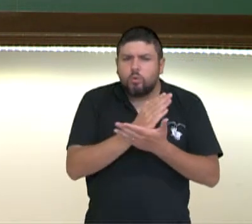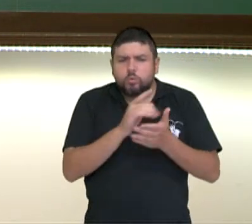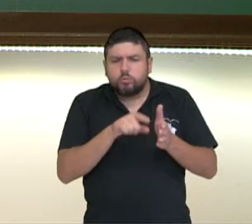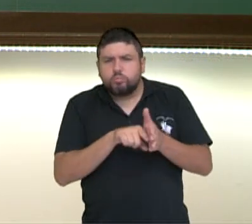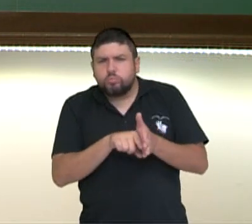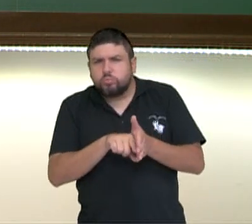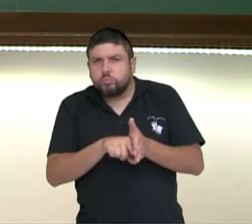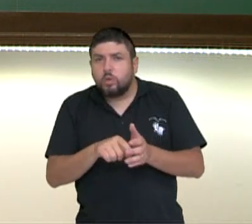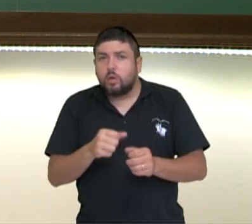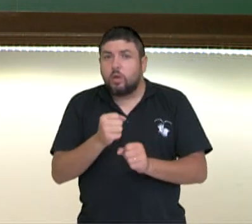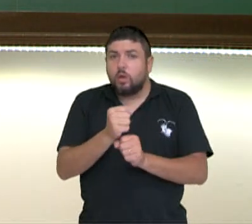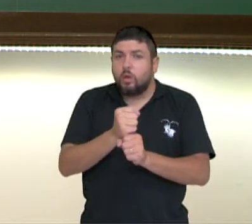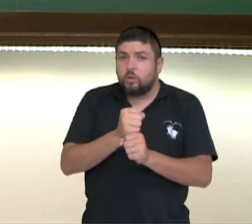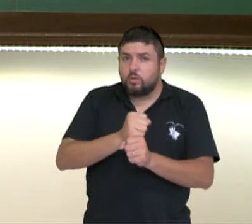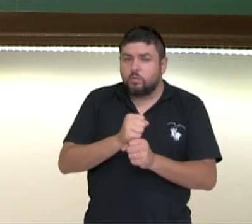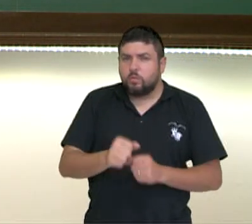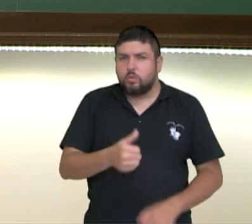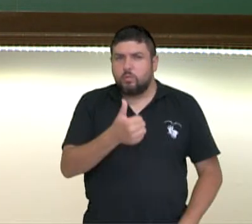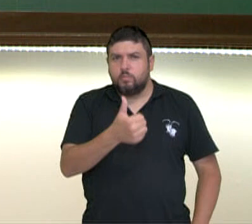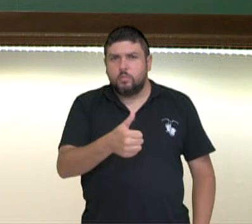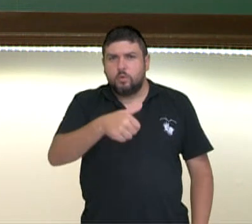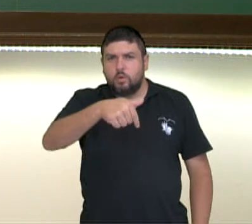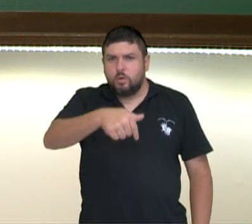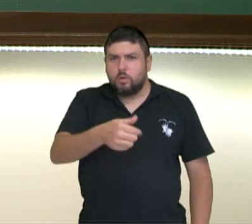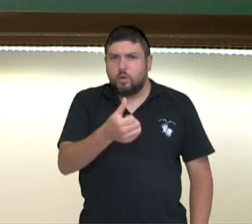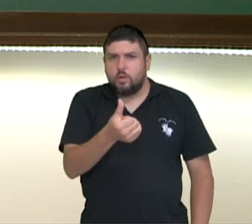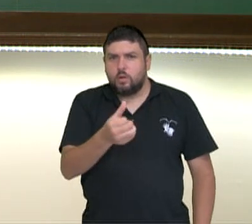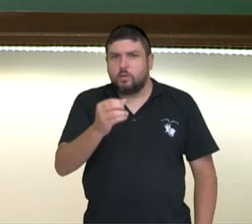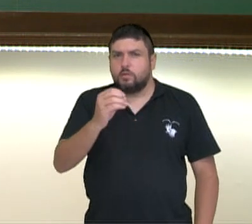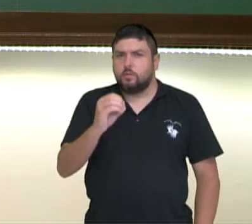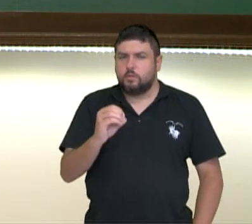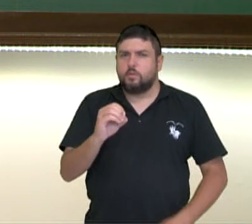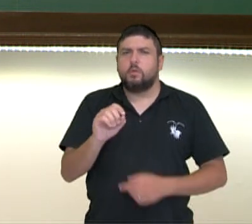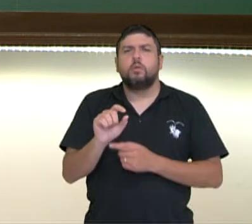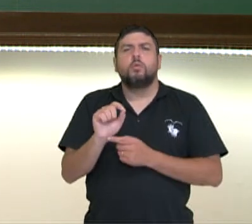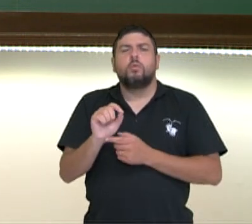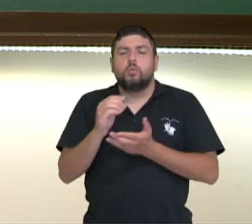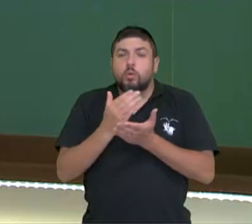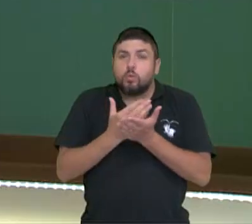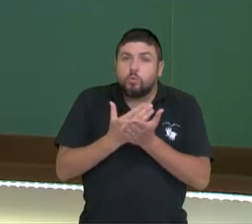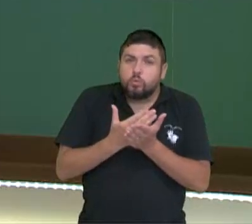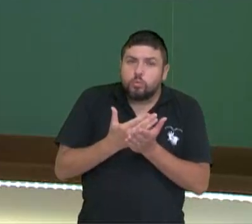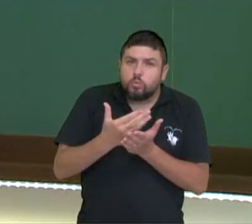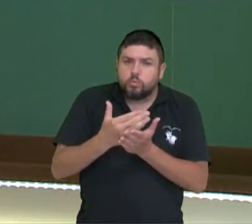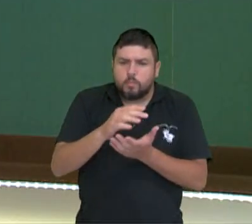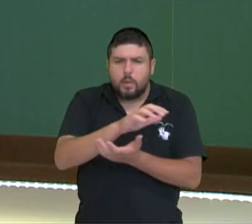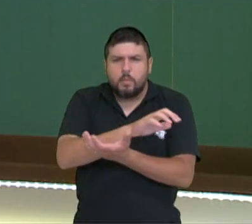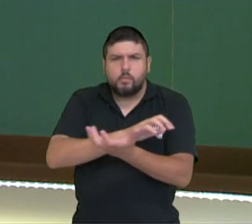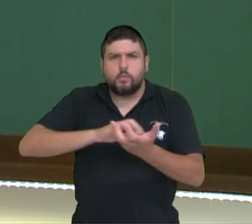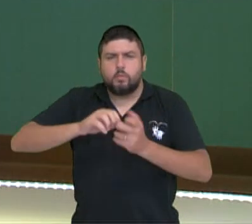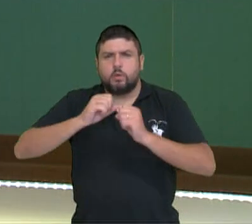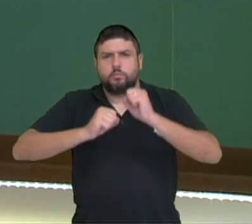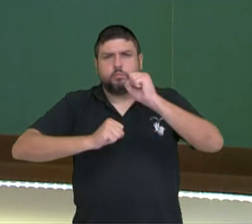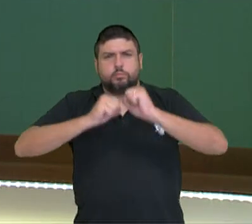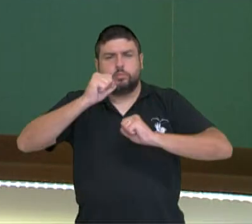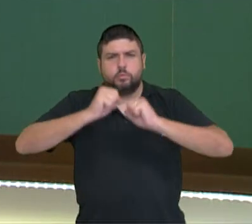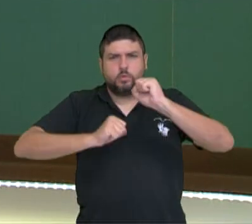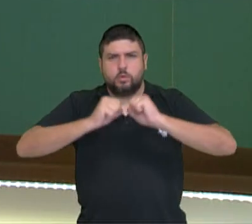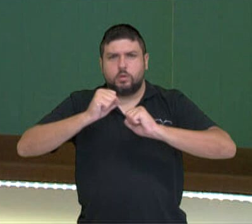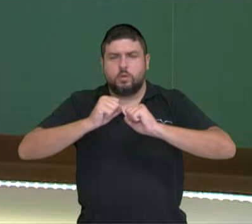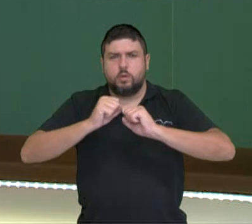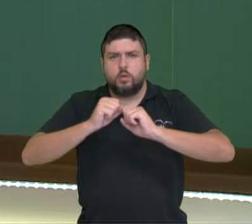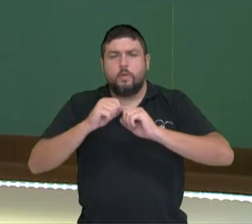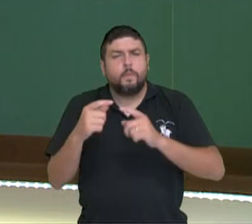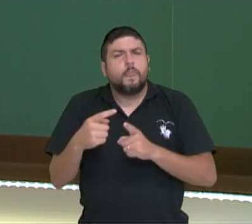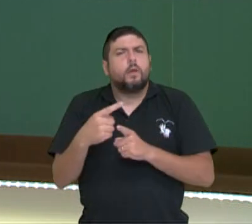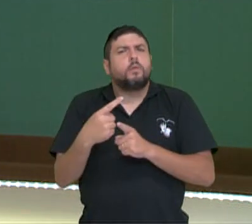de 1760 que nós vamos ter o início dessa Revolução Industrial. Vários motivos levaram a